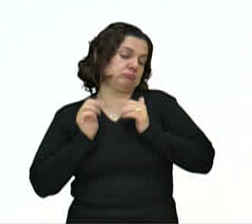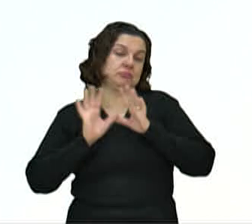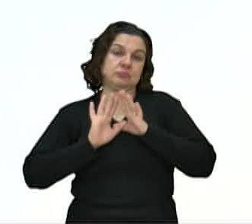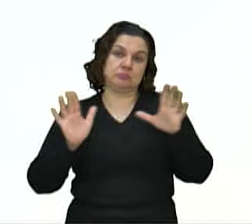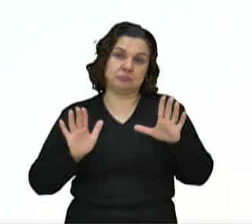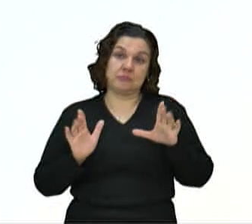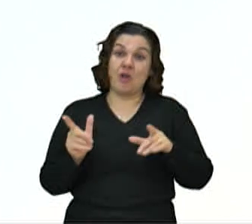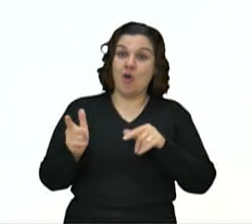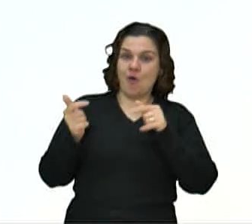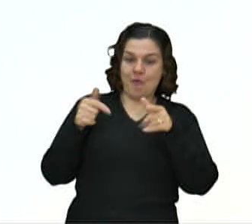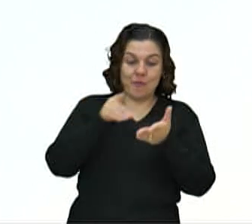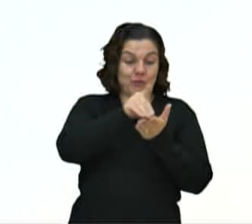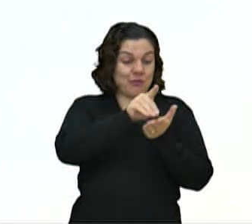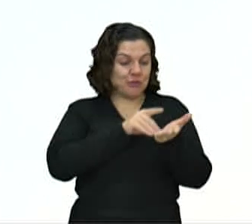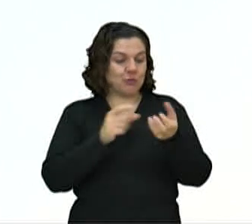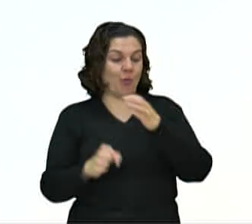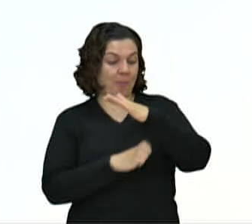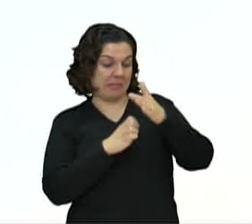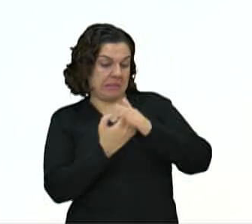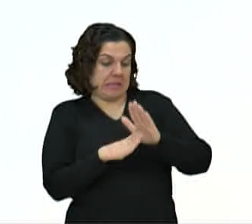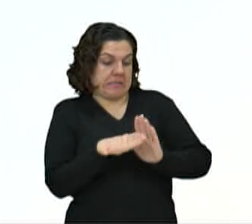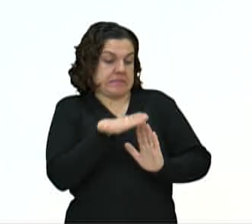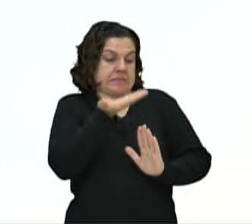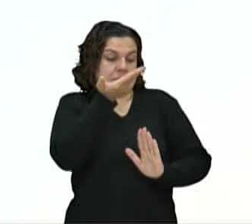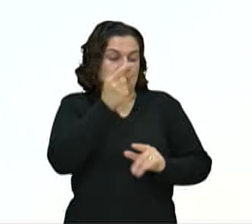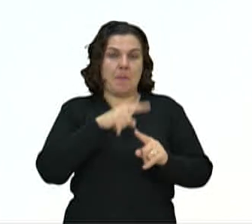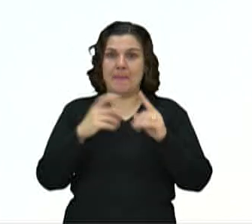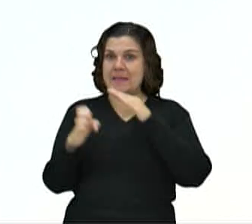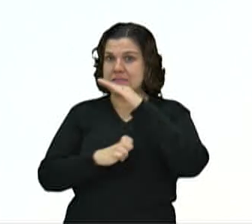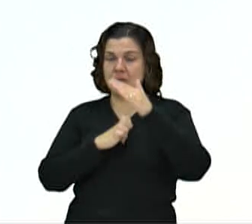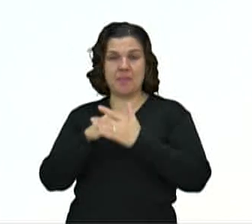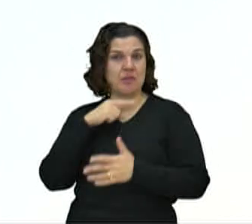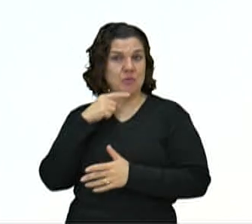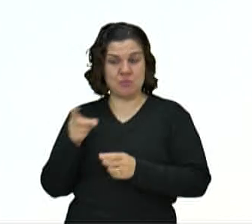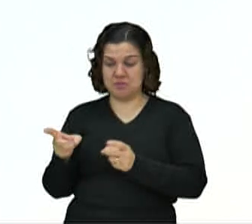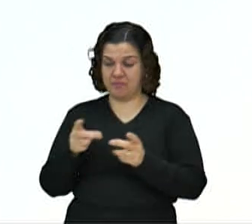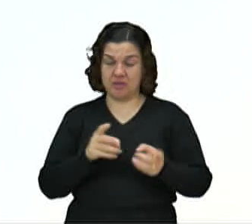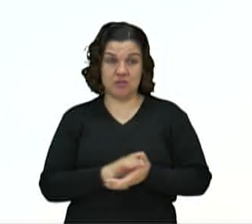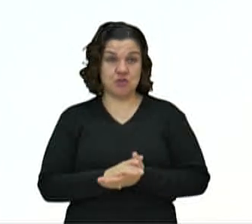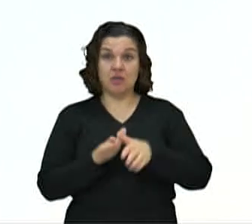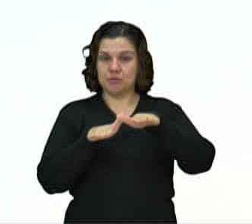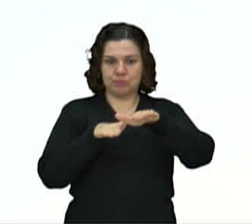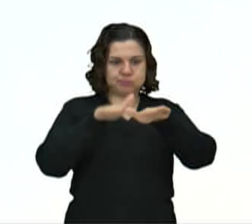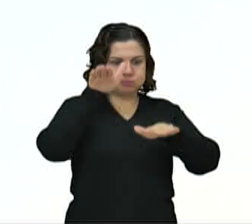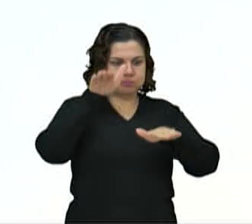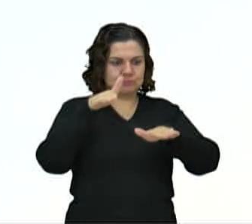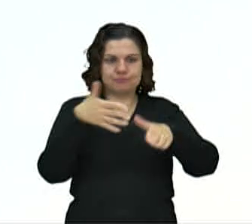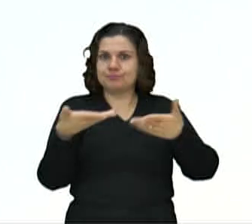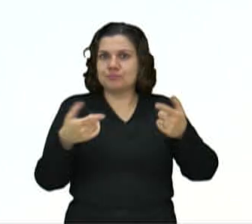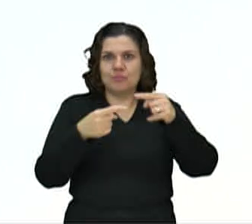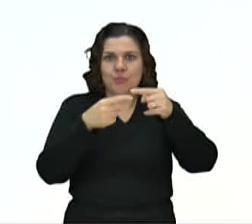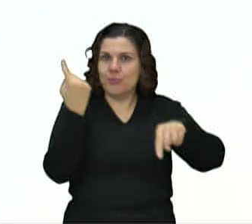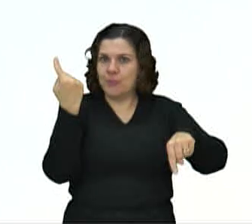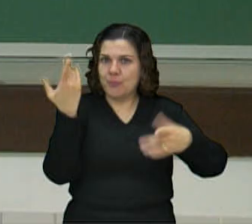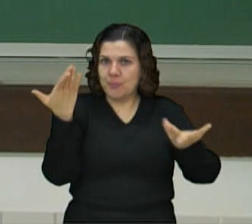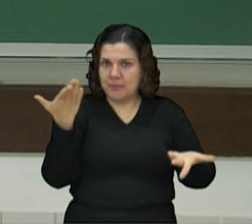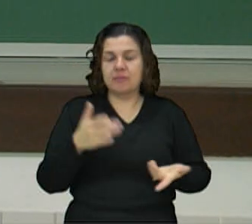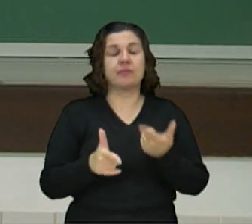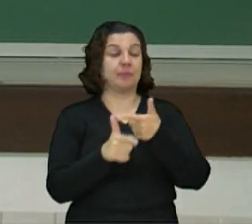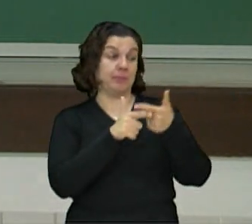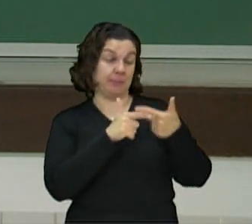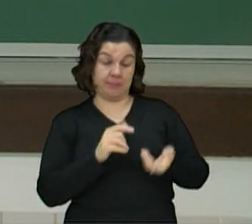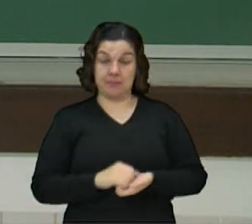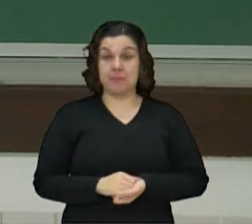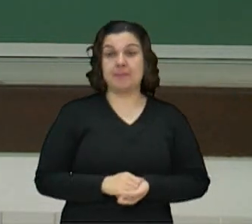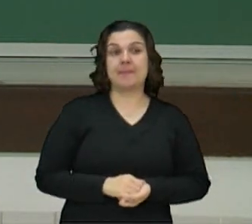ação subindo, mas a empresa não conseguia mais vender. Então o valor da ação não correspondia ao lucro da empresa. Havia um problema